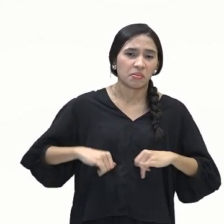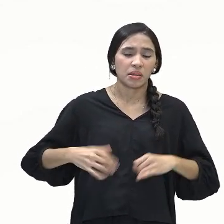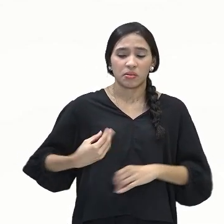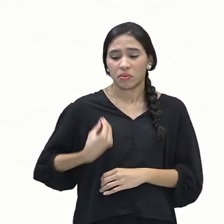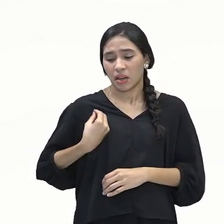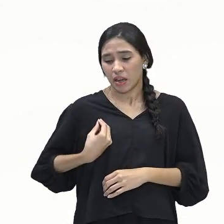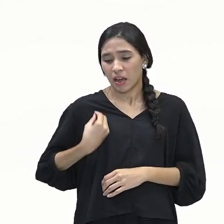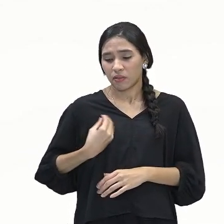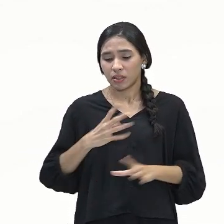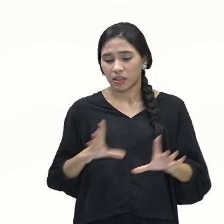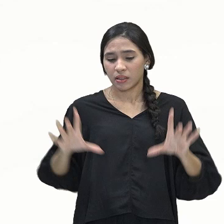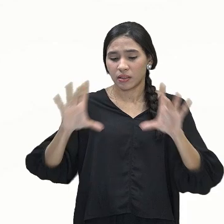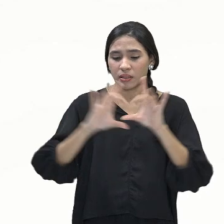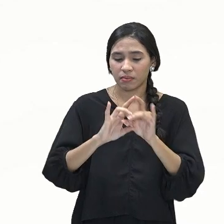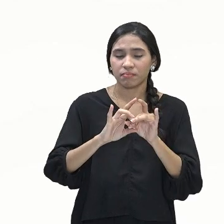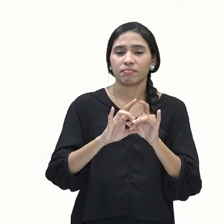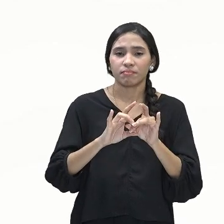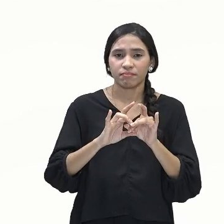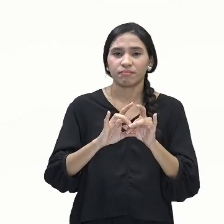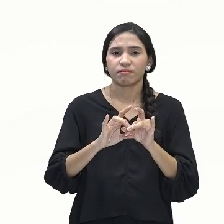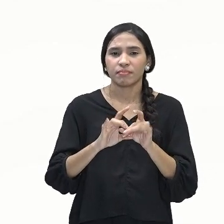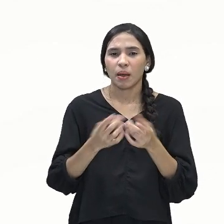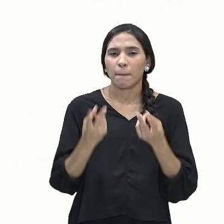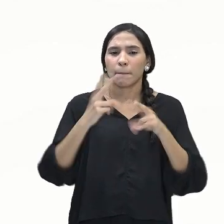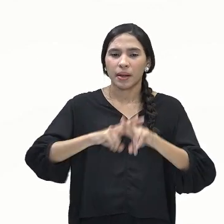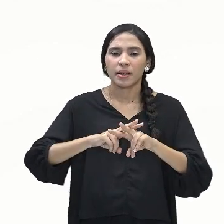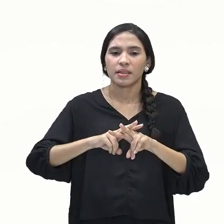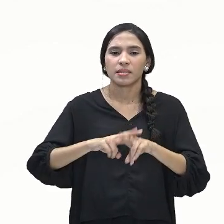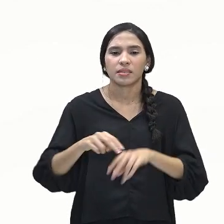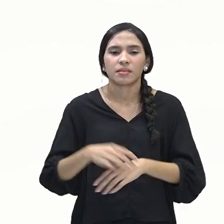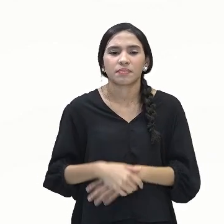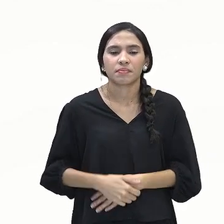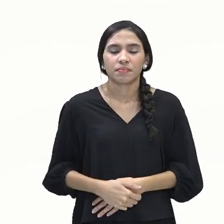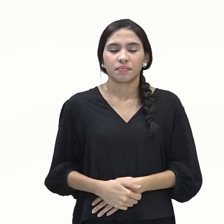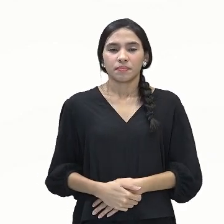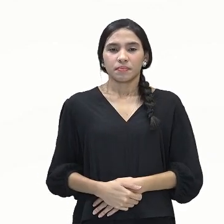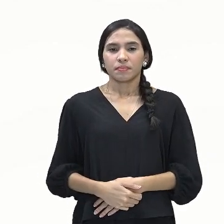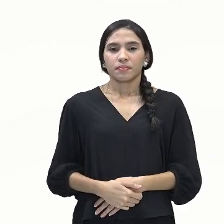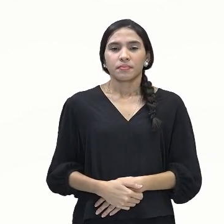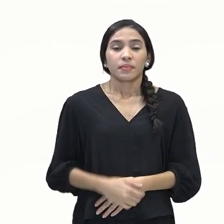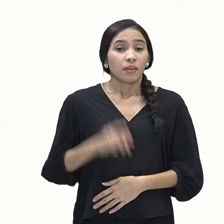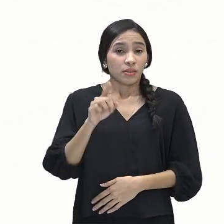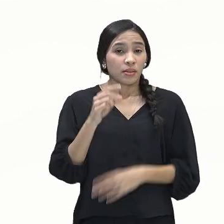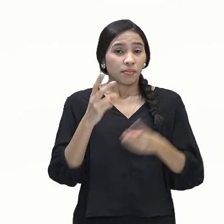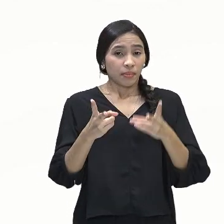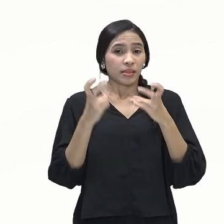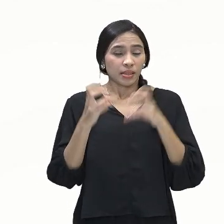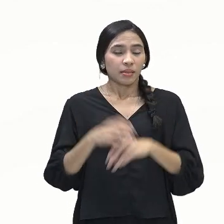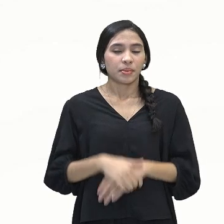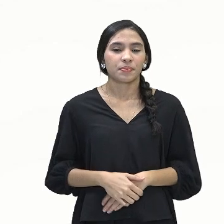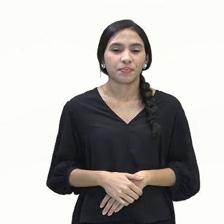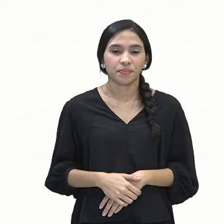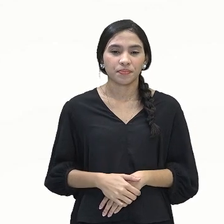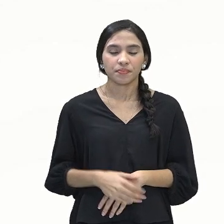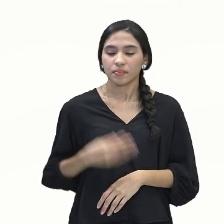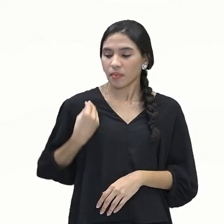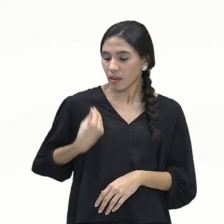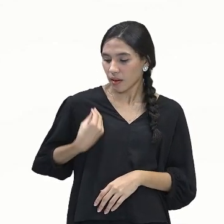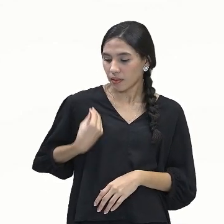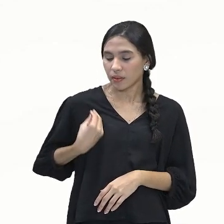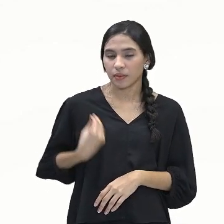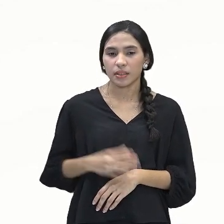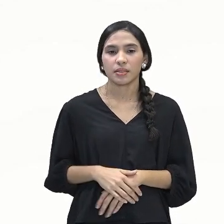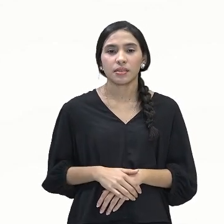presa, encantoada, erra rumo. Vejam só como ele retrata aí a vivência, e esse livro